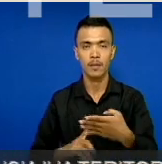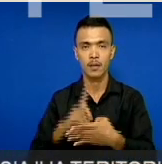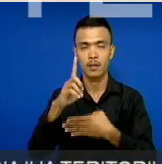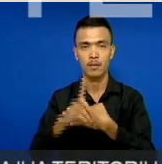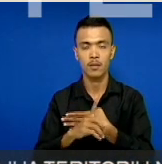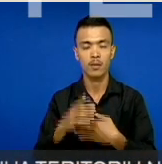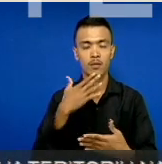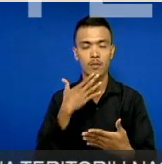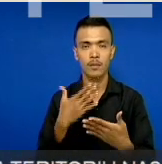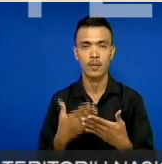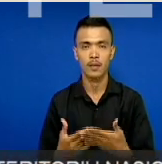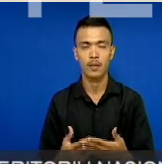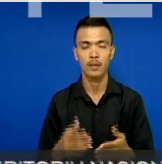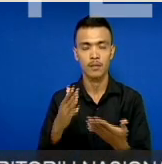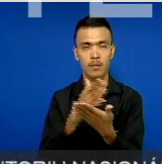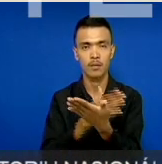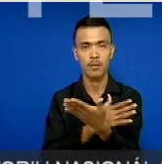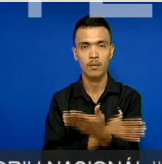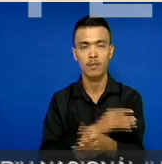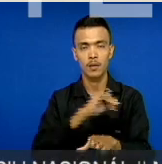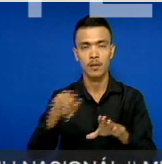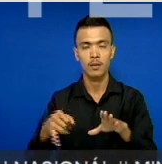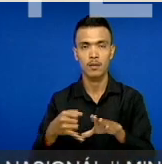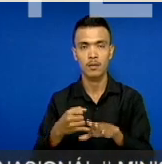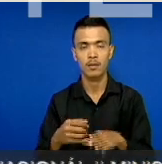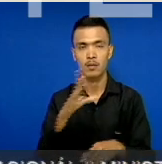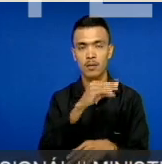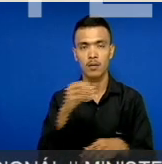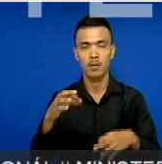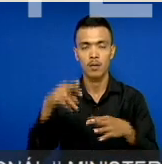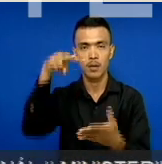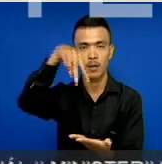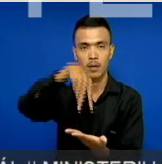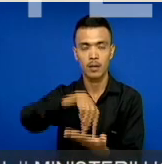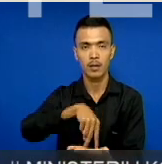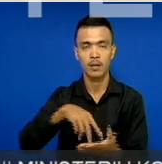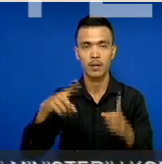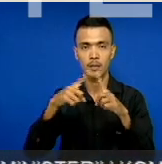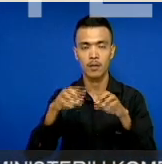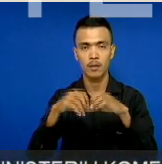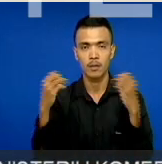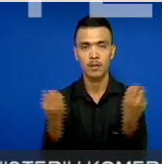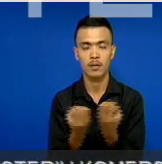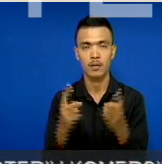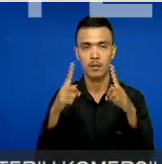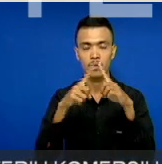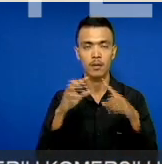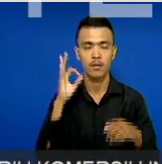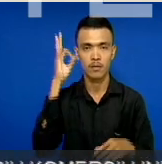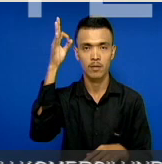sustentável, promove crescimento inclusivo, no hari fundação para o futuro e da